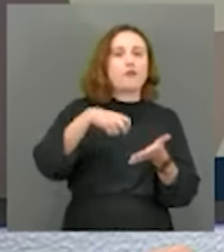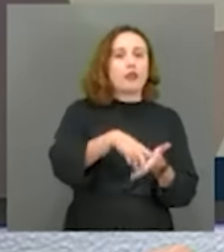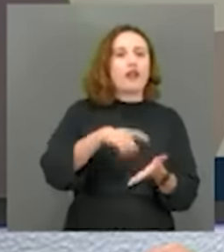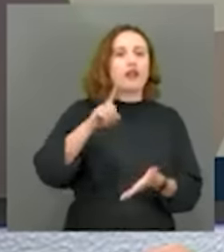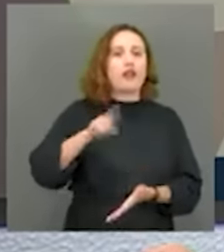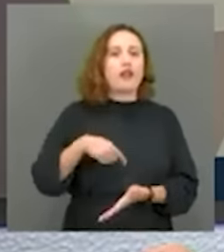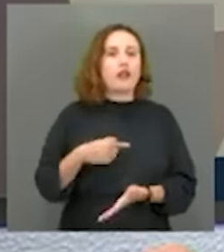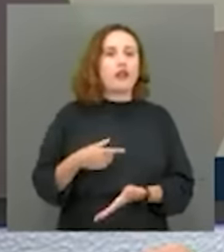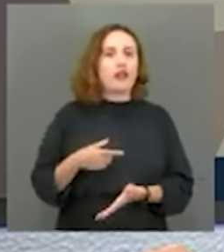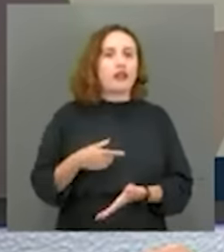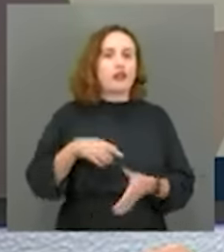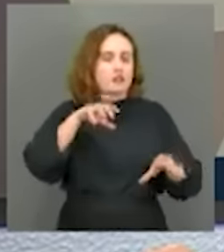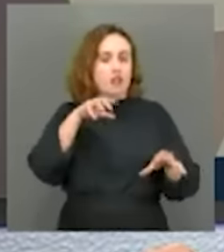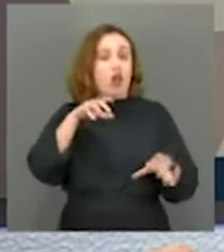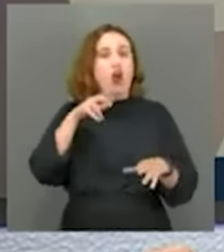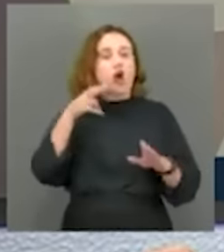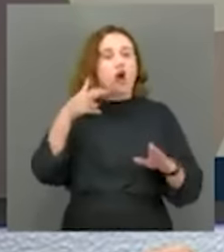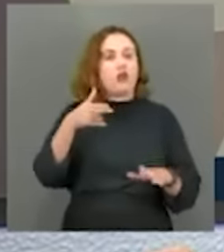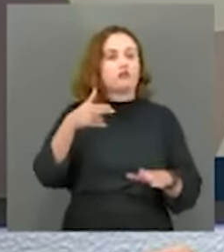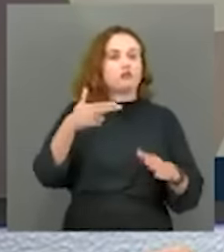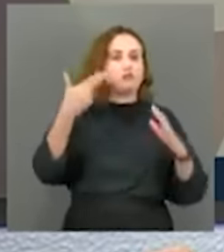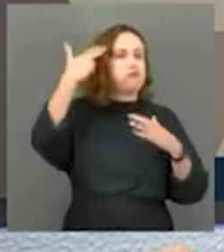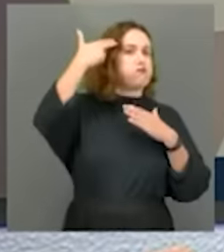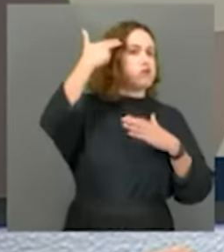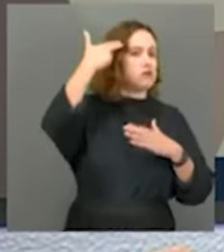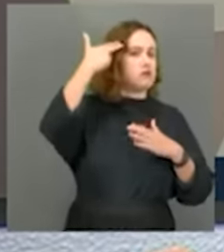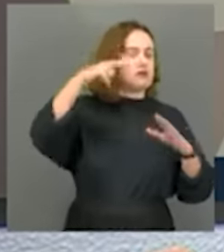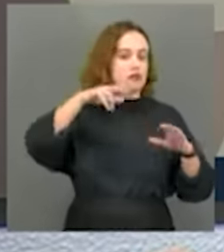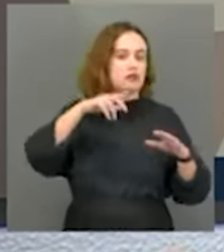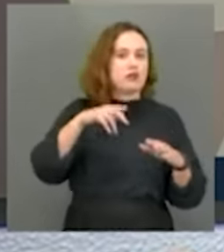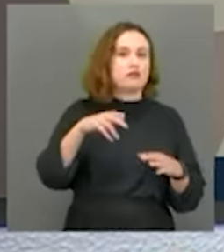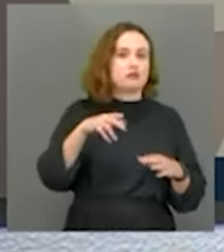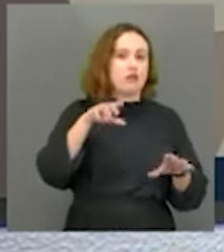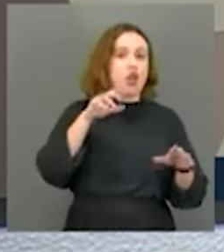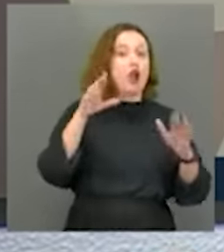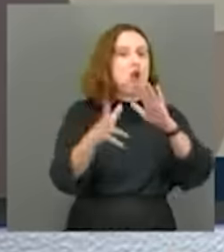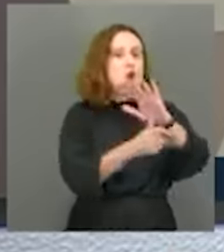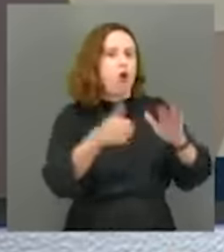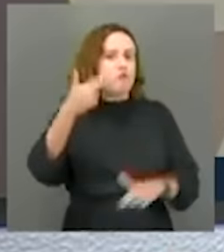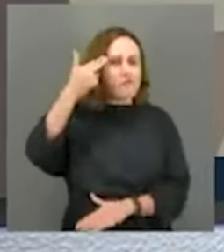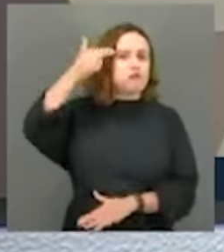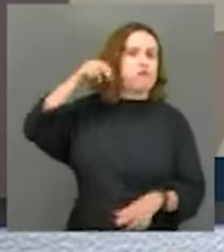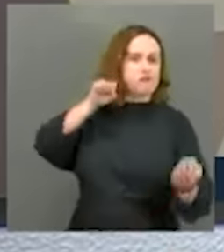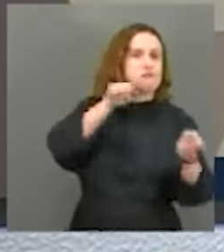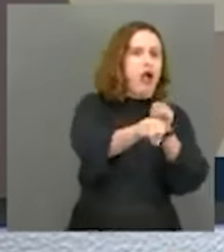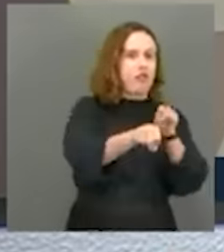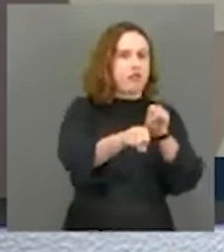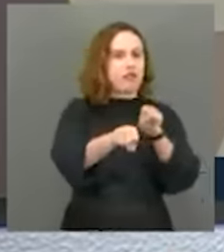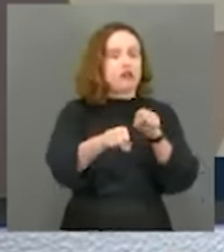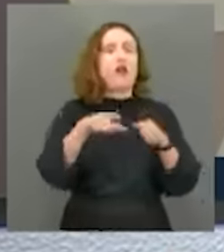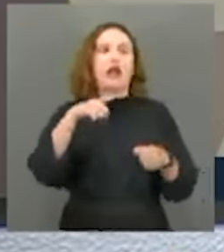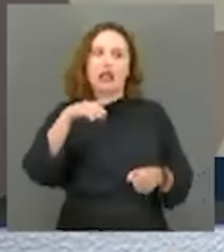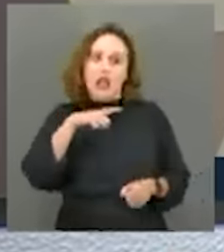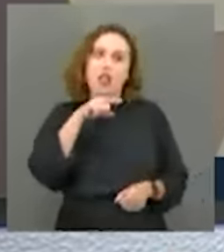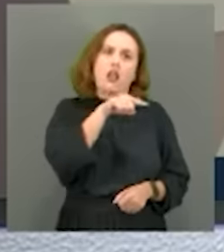a forma mais perversa ou cruel né ou uma das formas mais perversas e cruéis de de cometimento desse lícito